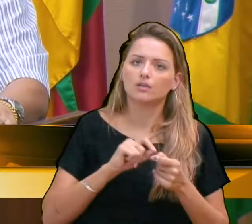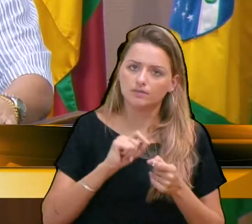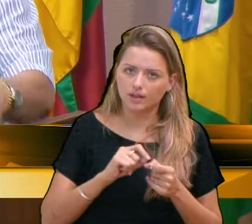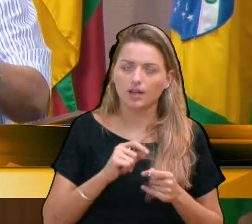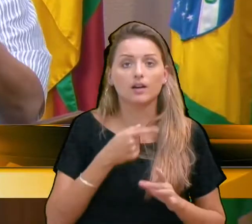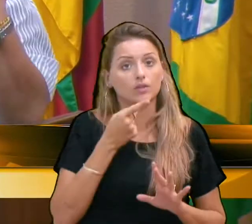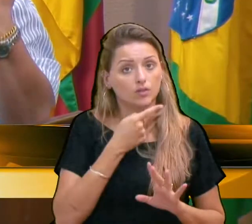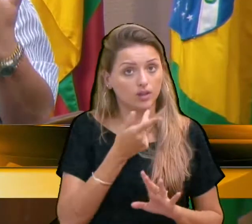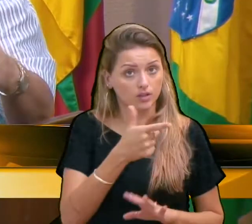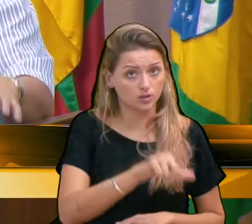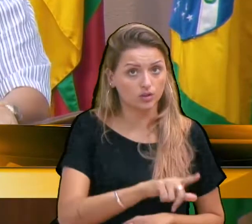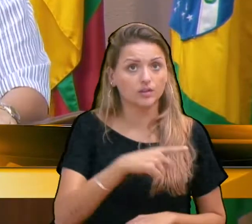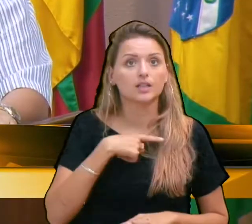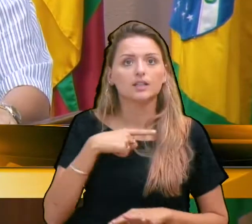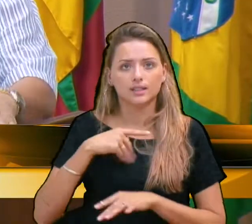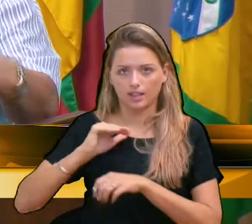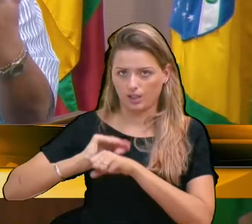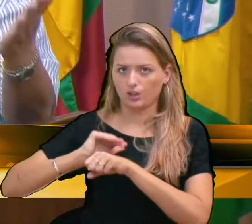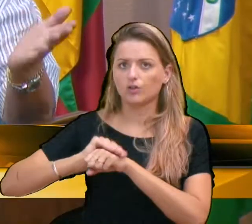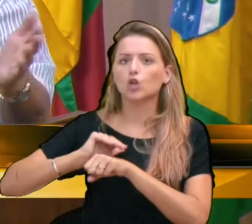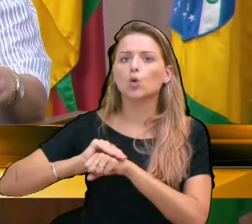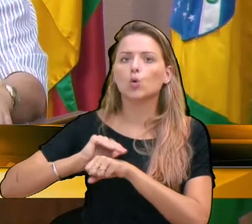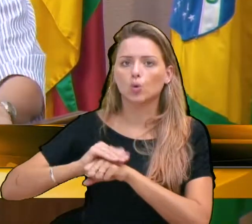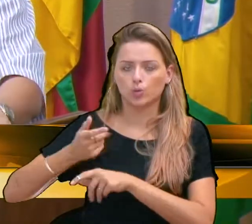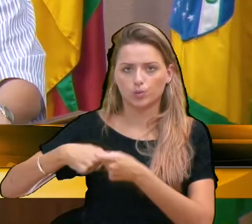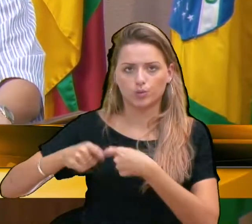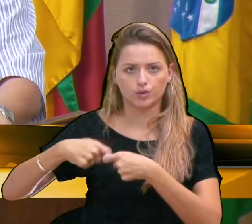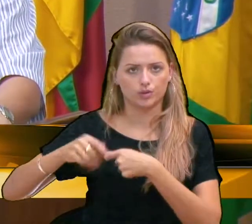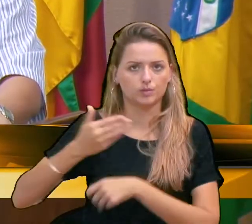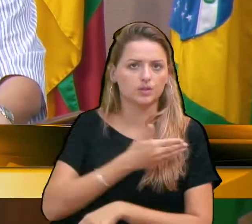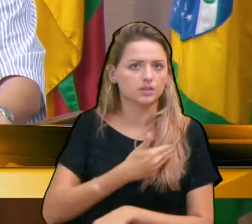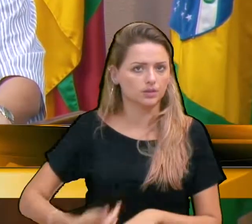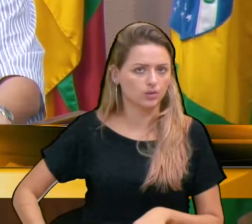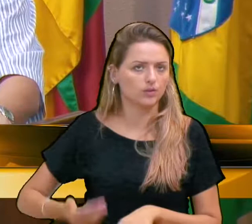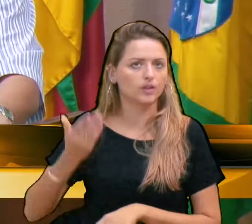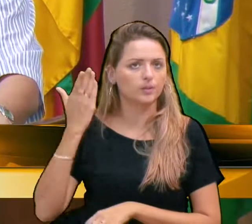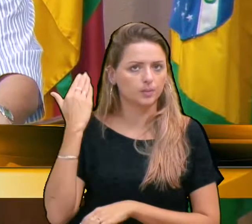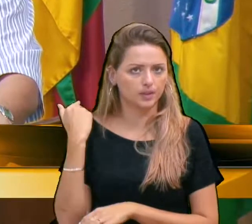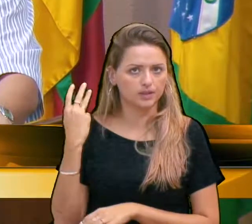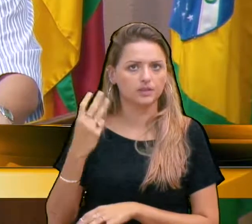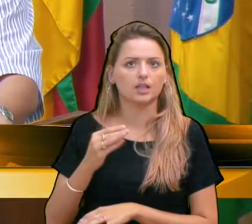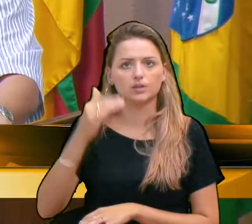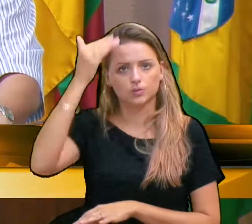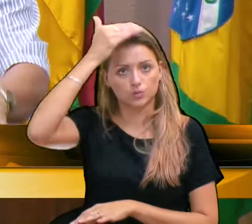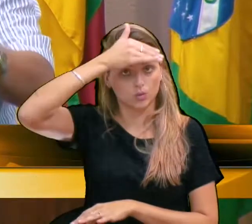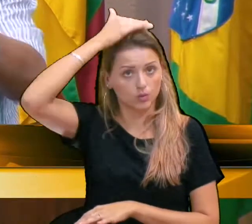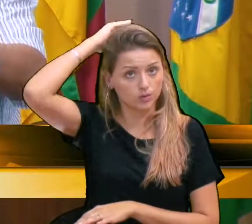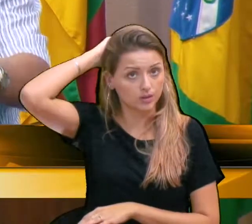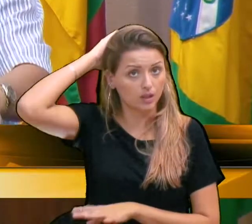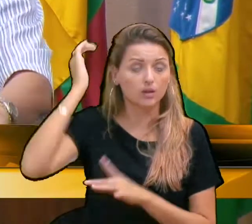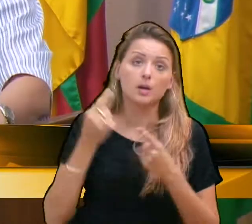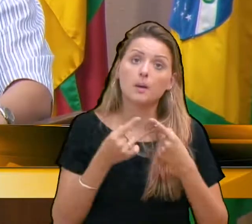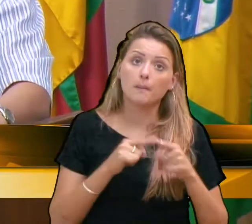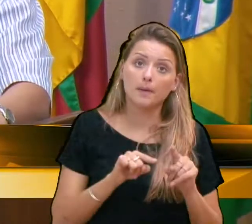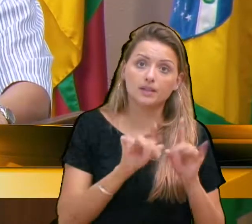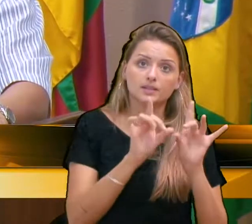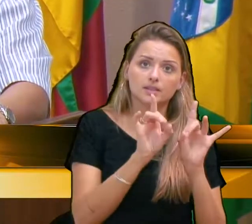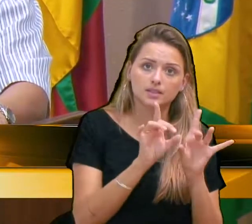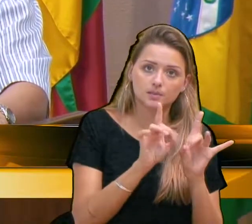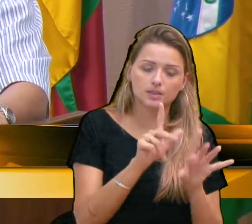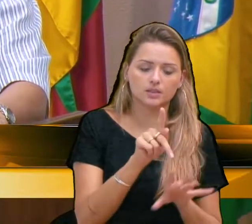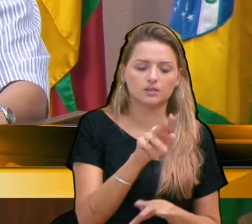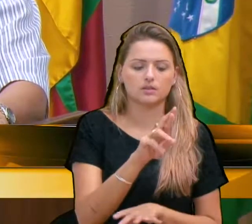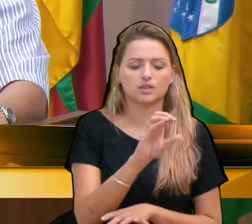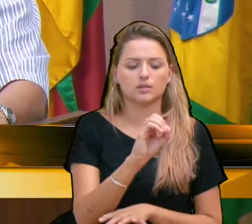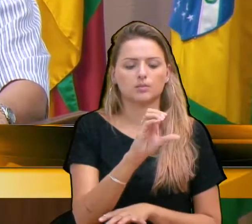ressalva, teve um pouco de culpa da gestão anterior, comandada pelo prefeito Alceu, mas especialmente da Procuradoria